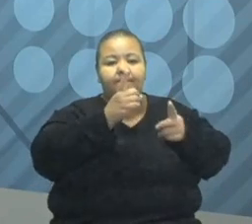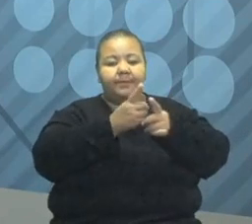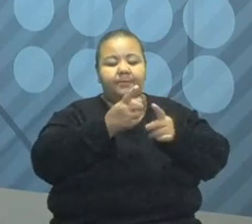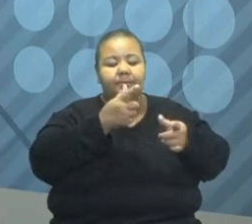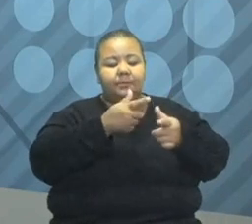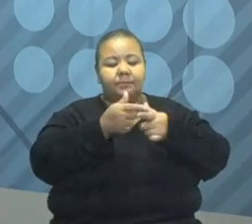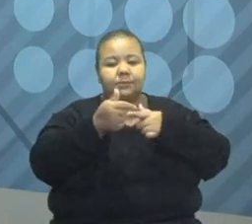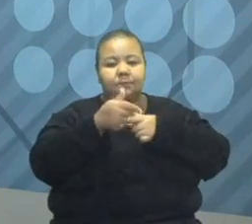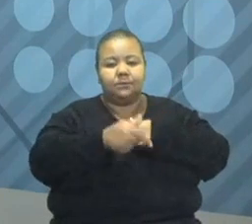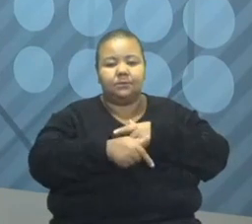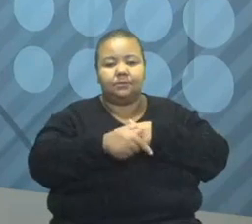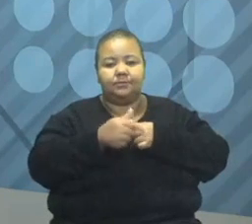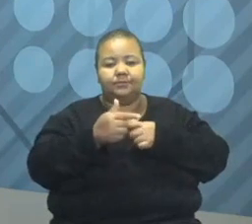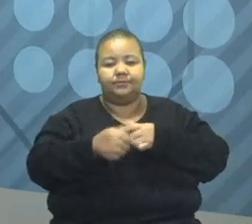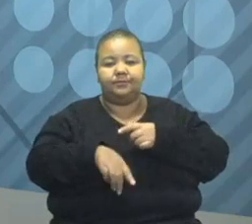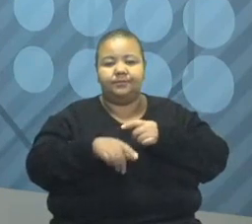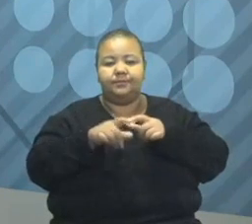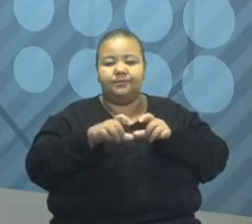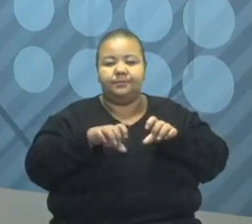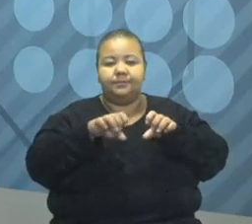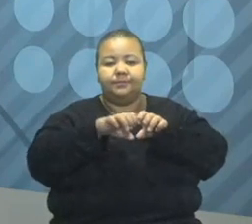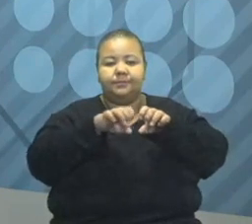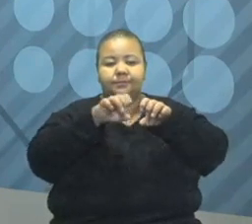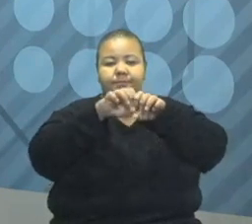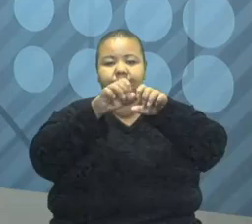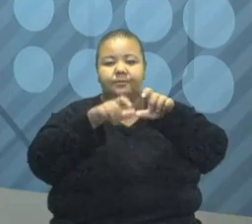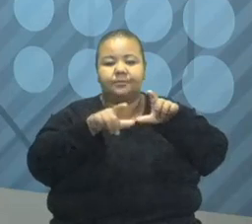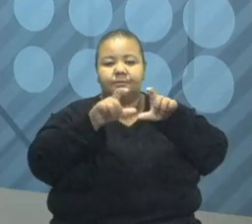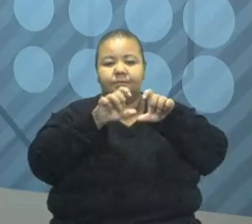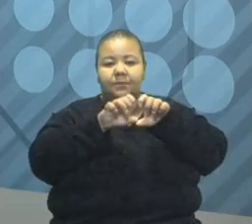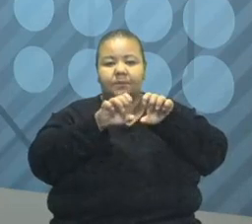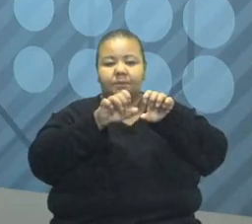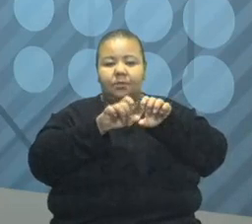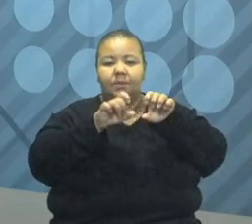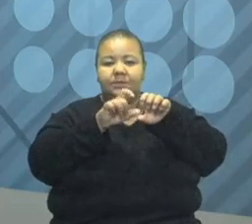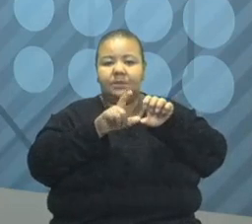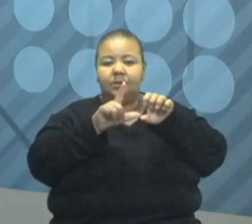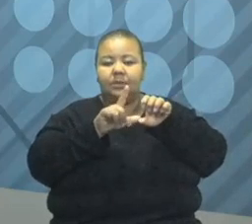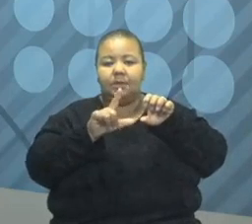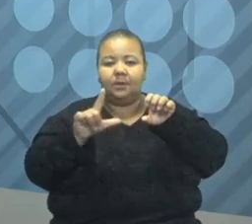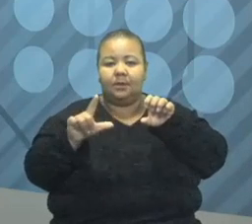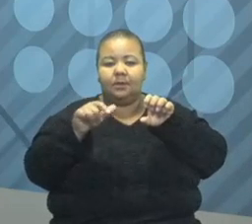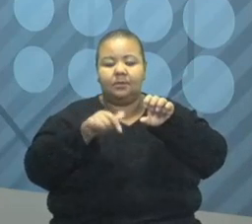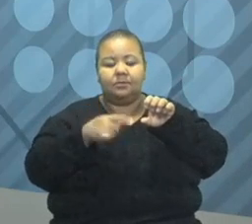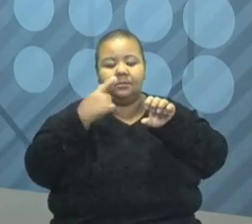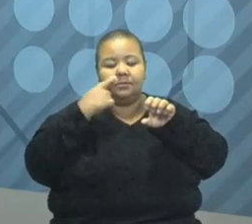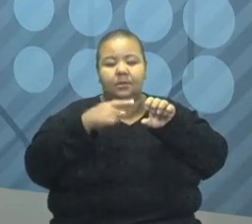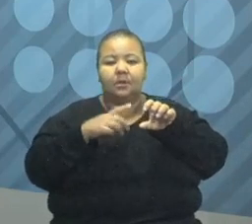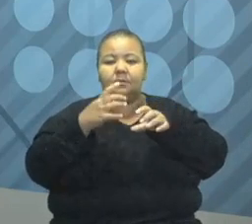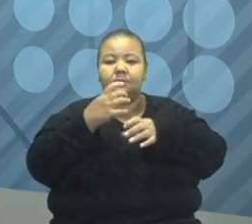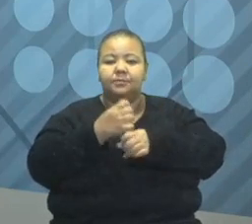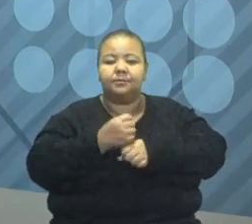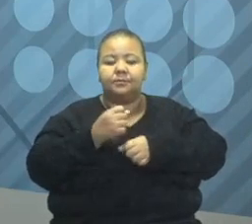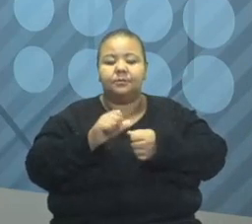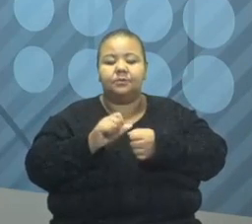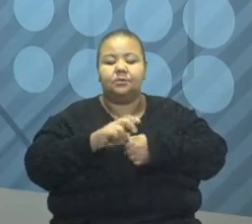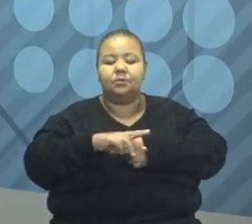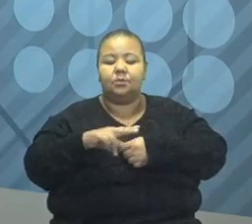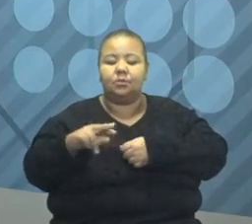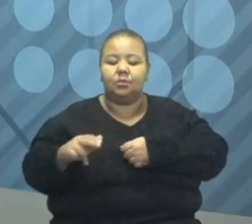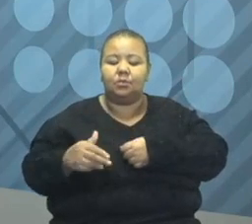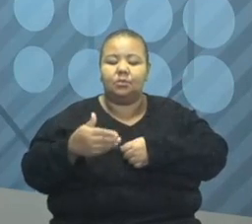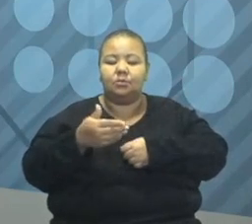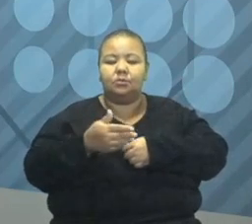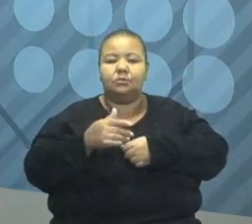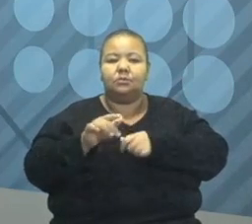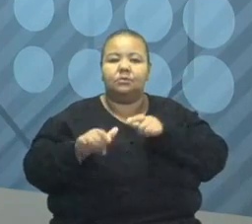de equações lineares. Então, observe que para resolver esse sistema, fiz uso de várias operações.